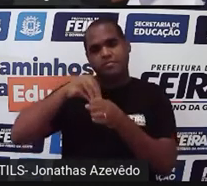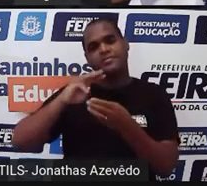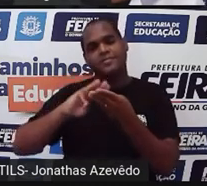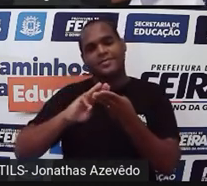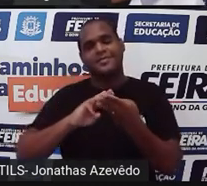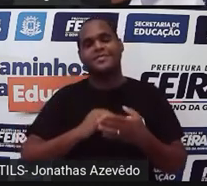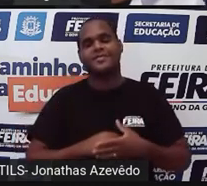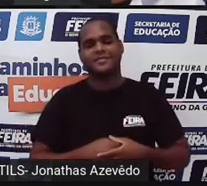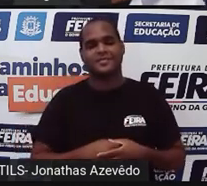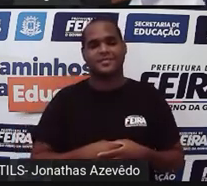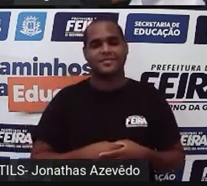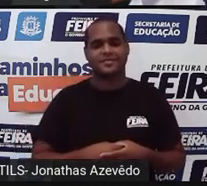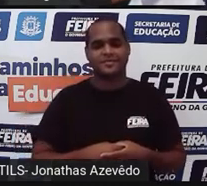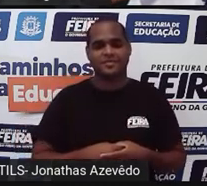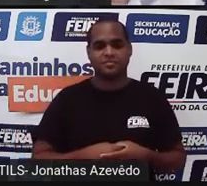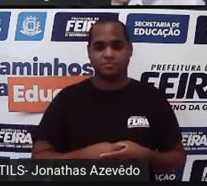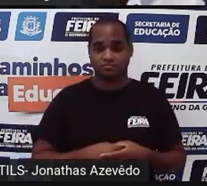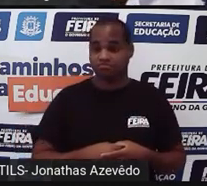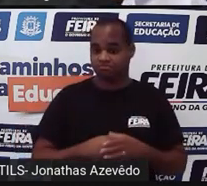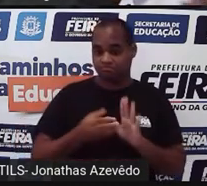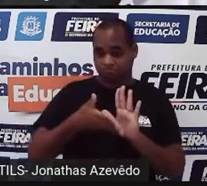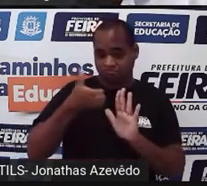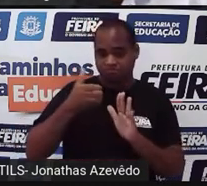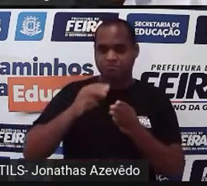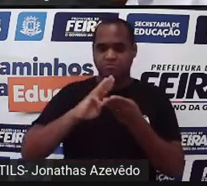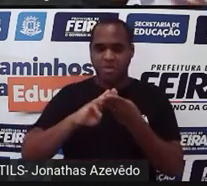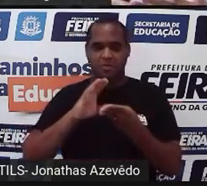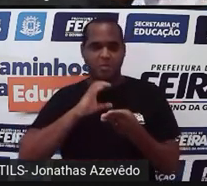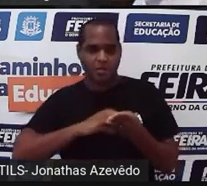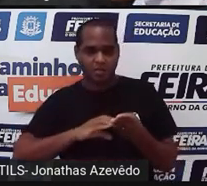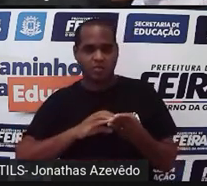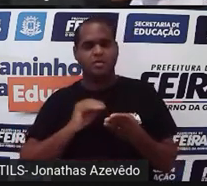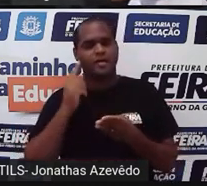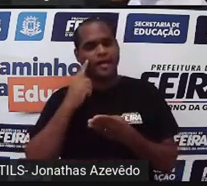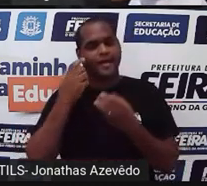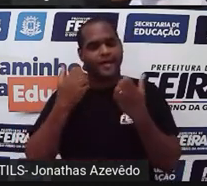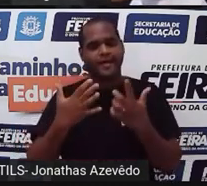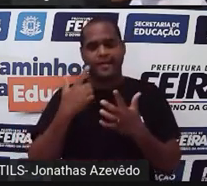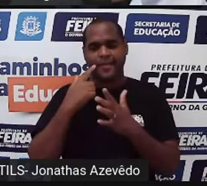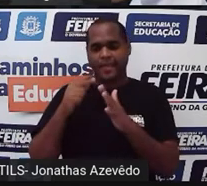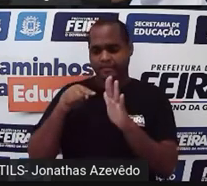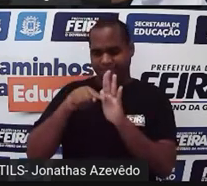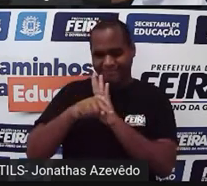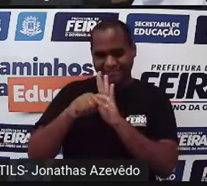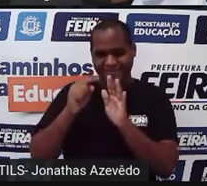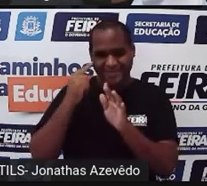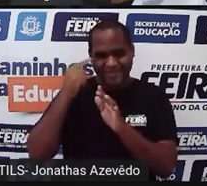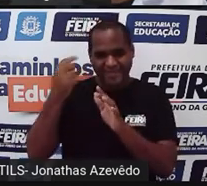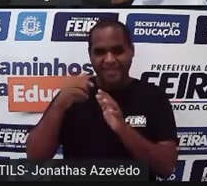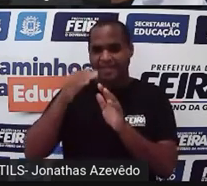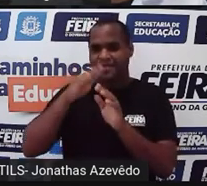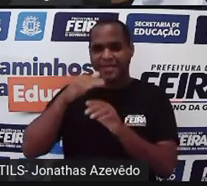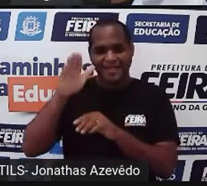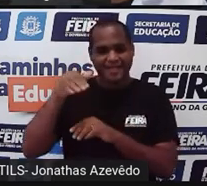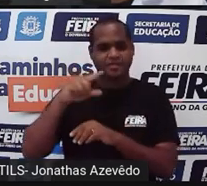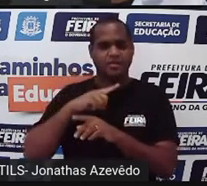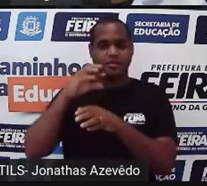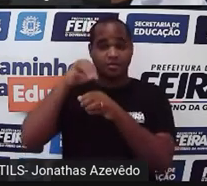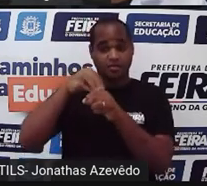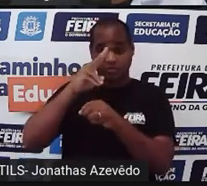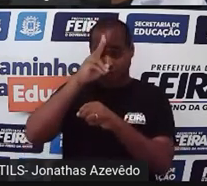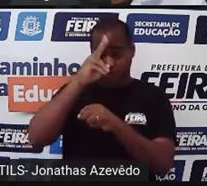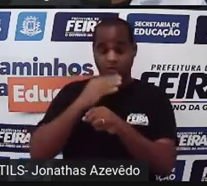matemática. E se eu tiro português e matemática, aquela parte pintada está dentro de história. Então